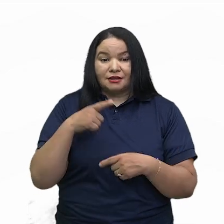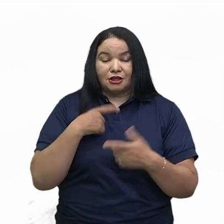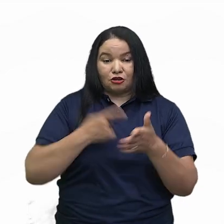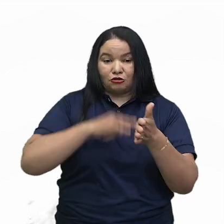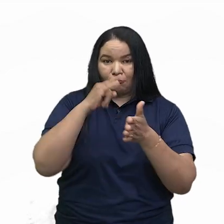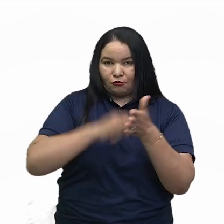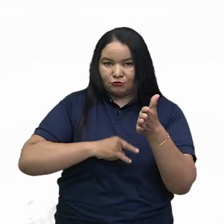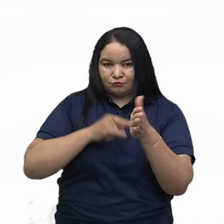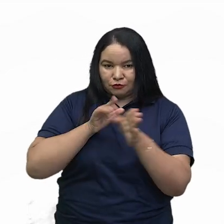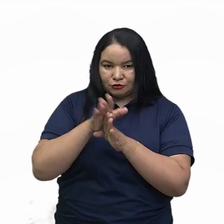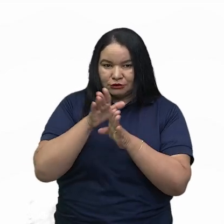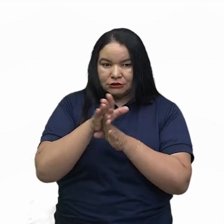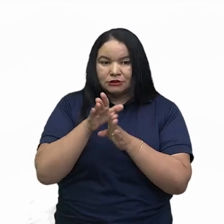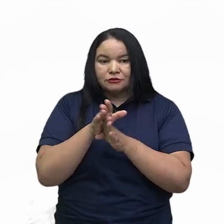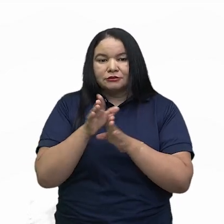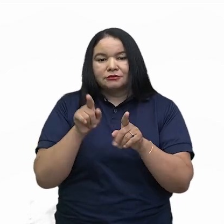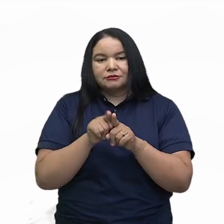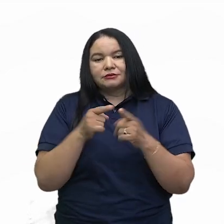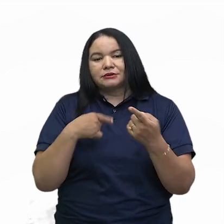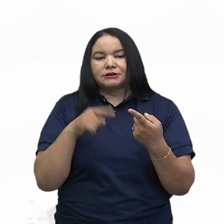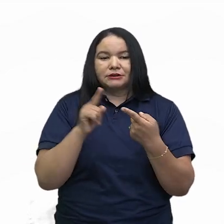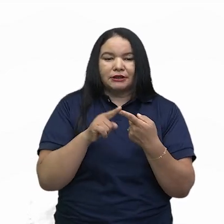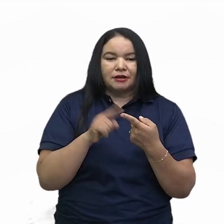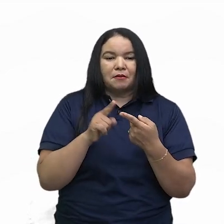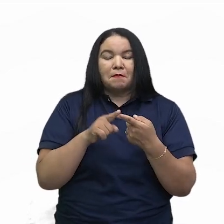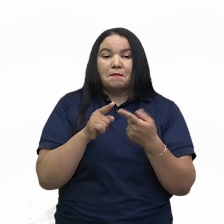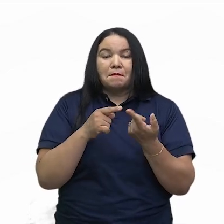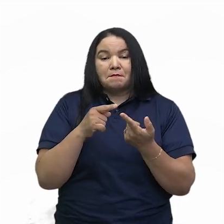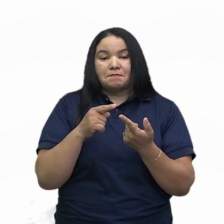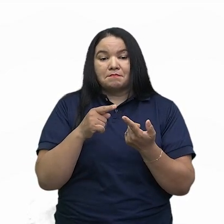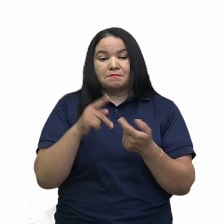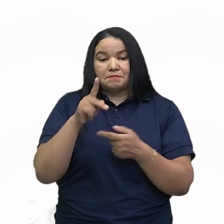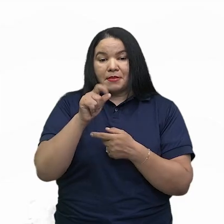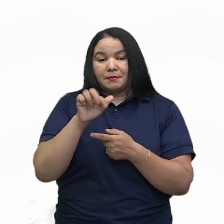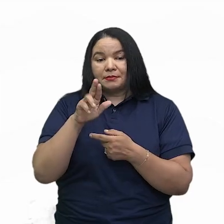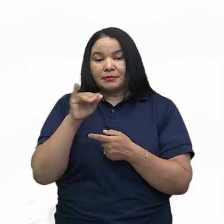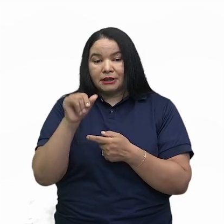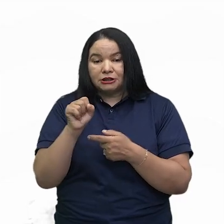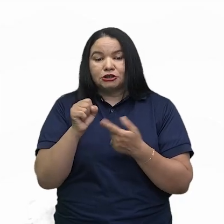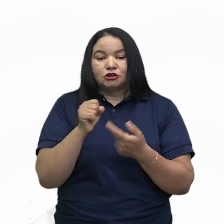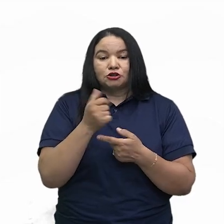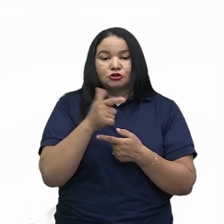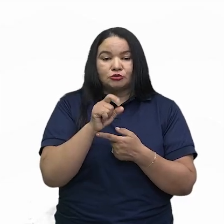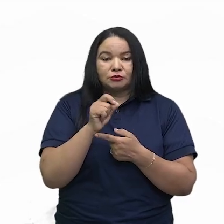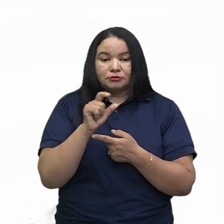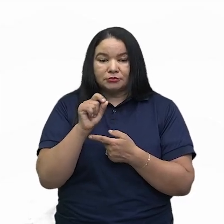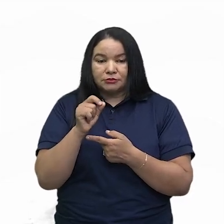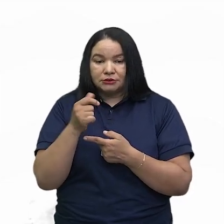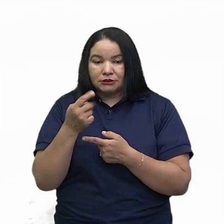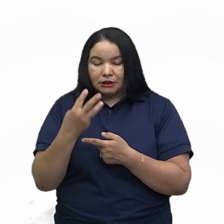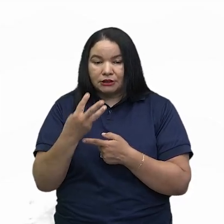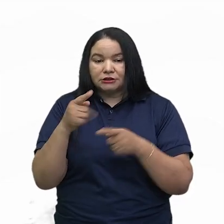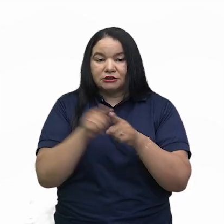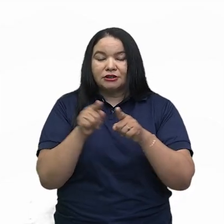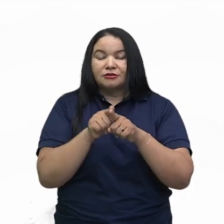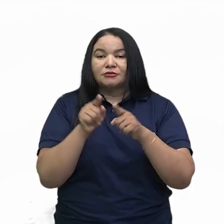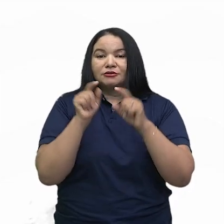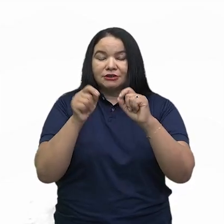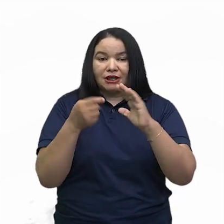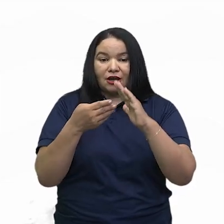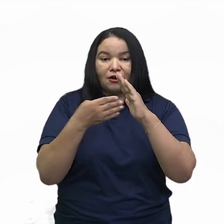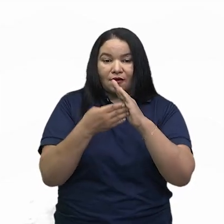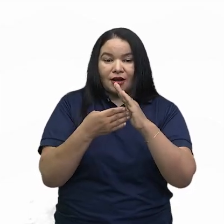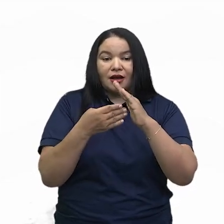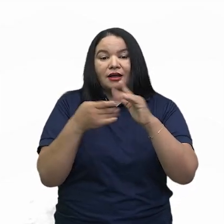nossos documentos orientadores, que vem ali desde Paris 2003 e também traz para a gente esse olhar